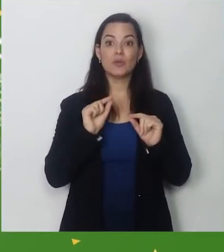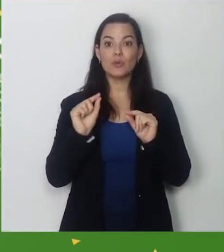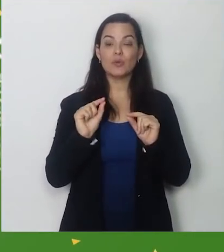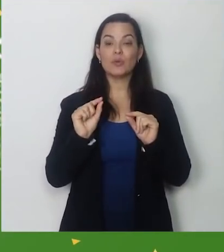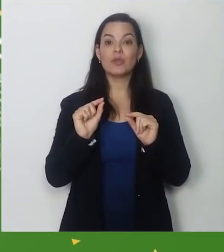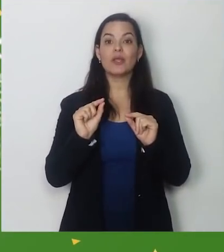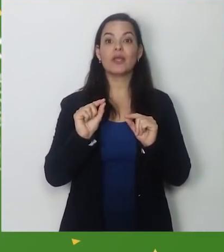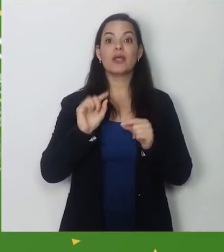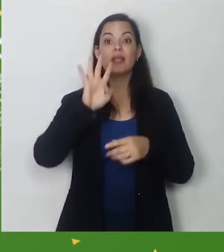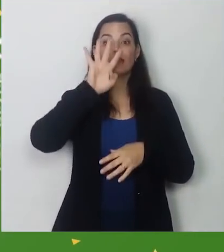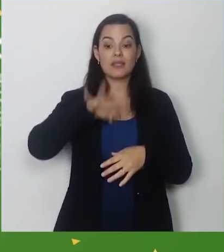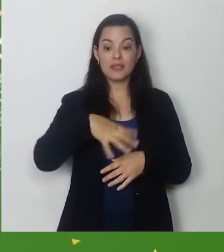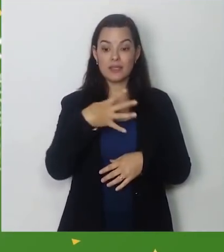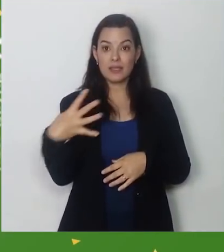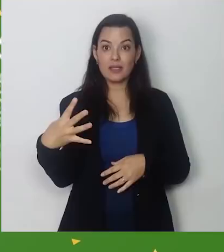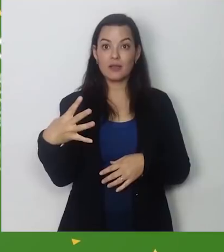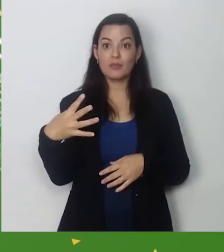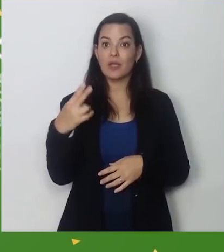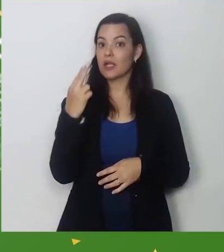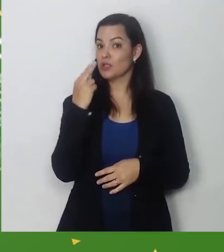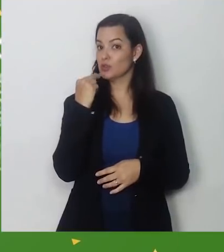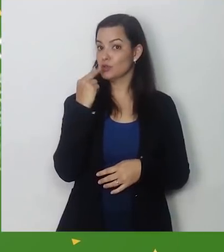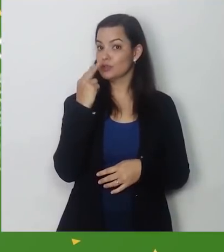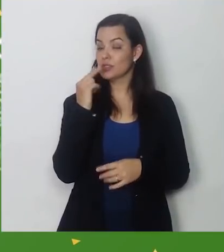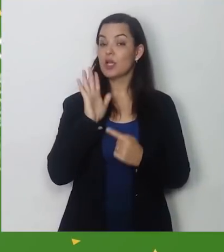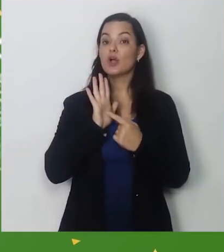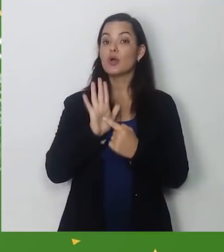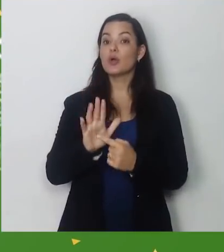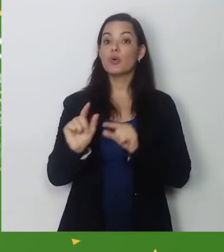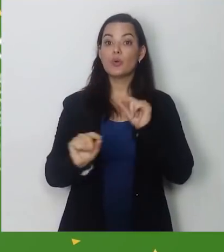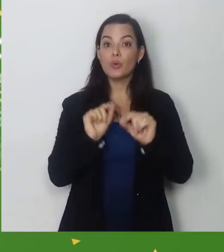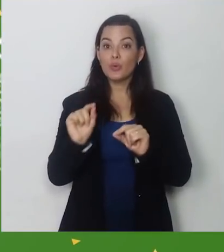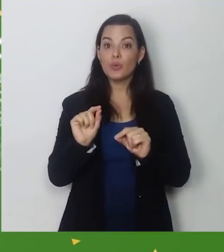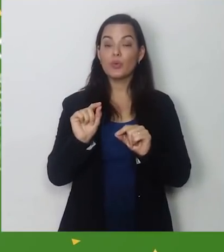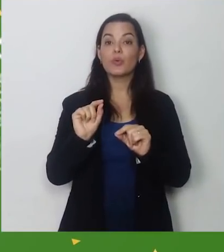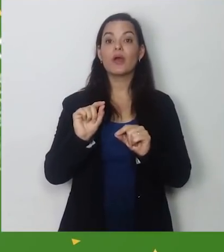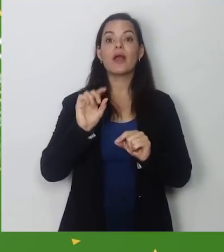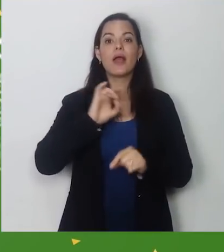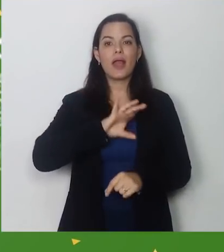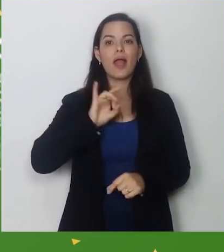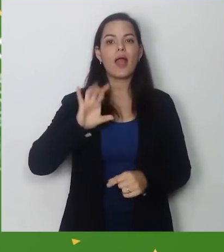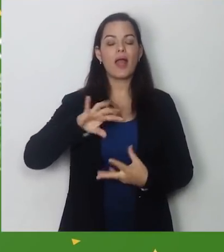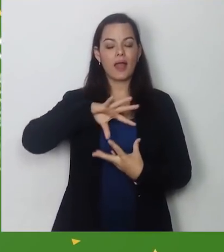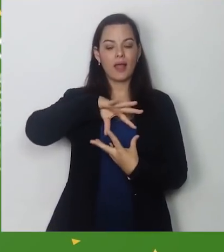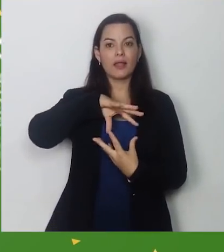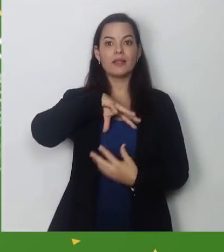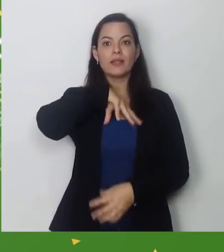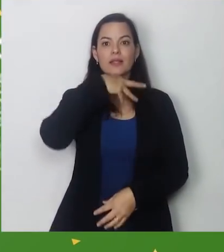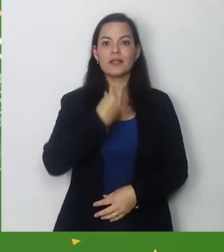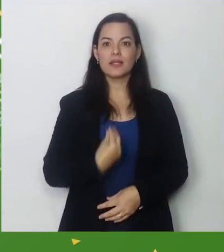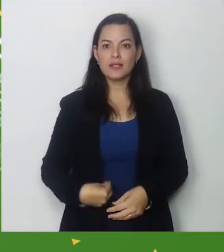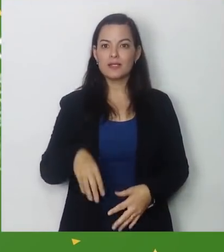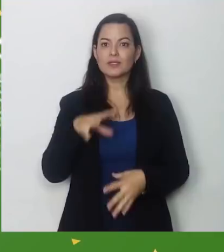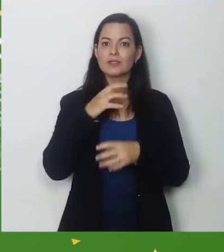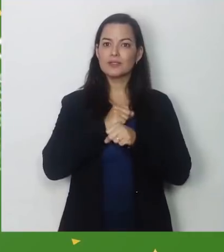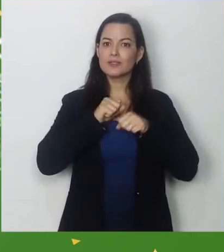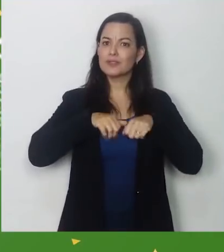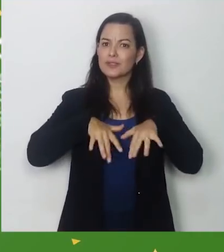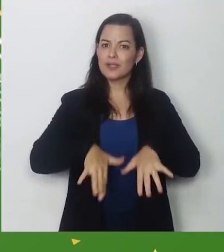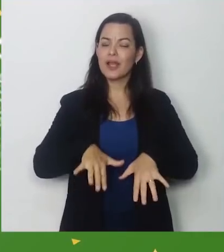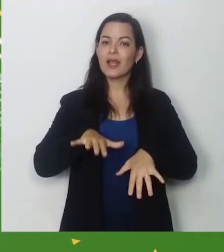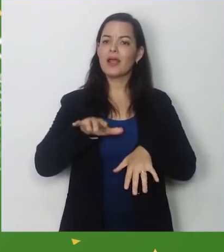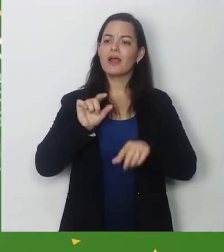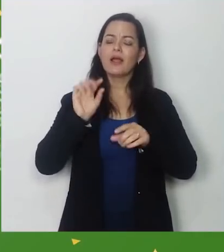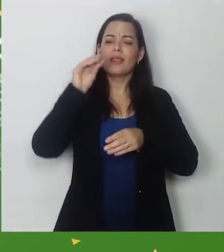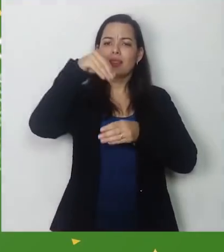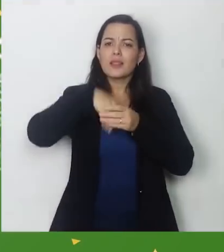tabela nutricional, que está mostrando quais são os nutrientes, o que esse alimento tem que vai ajudar na